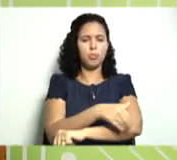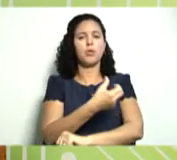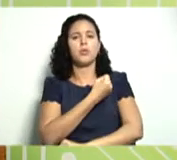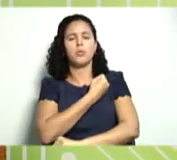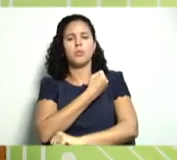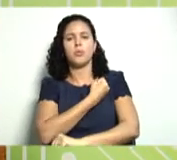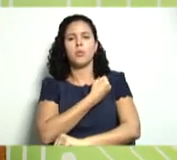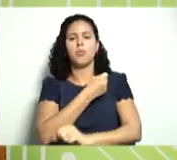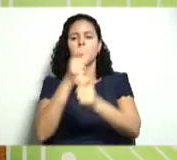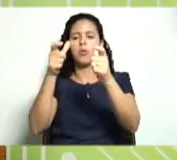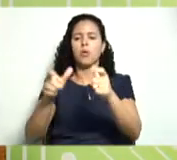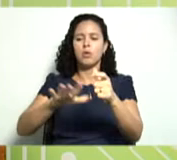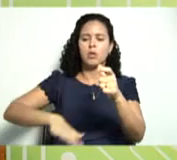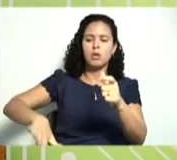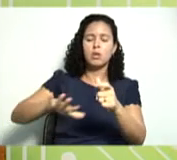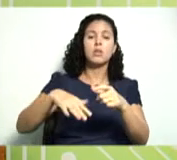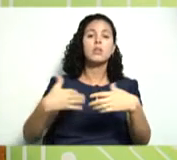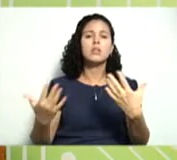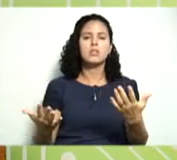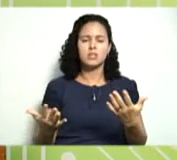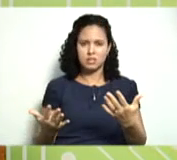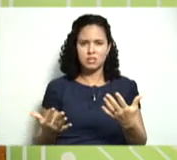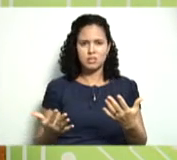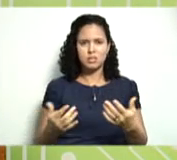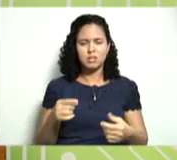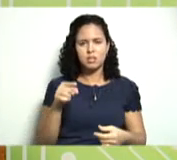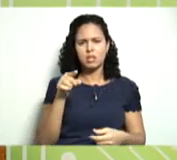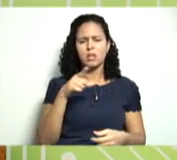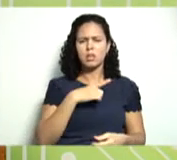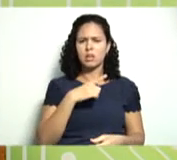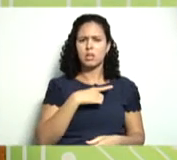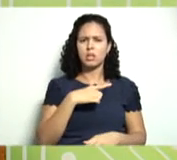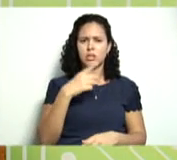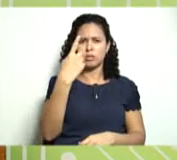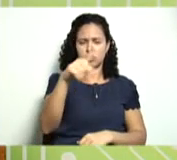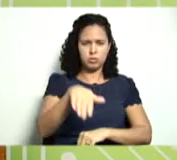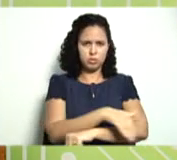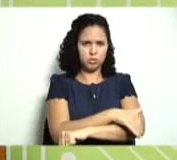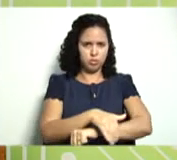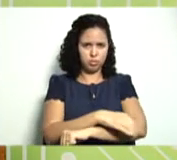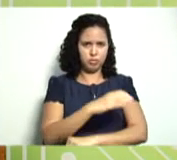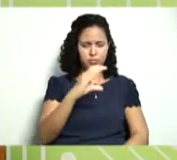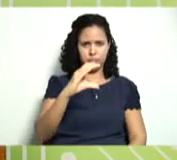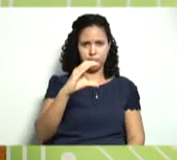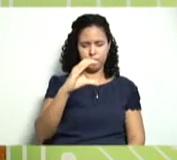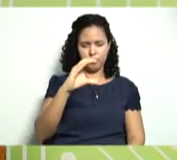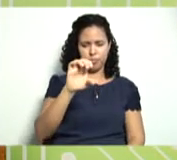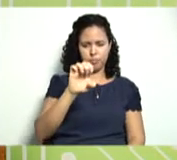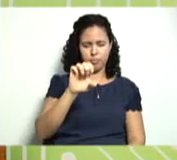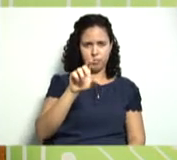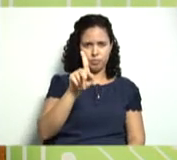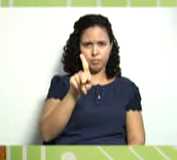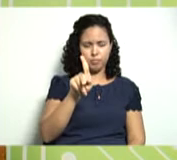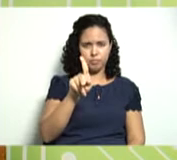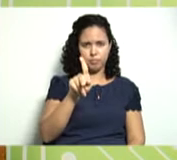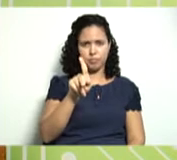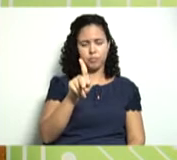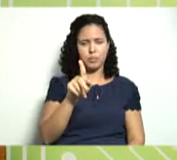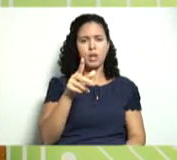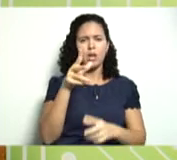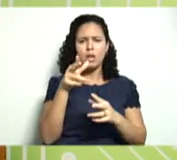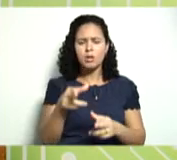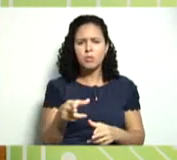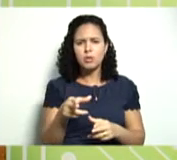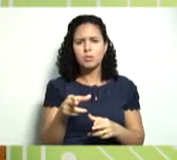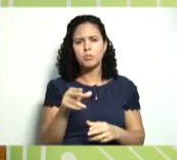funciona mas vocês sabem também que lá tem um século na rua concordam esses é como se fosse um